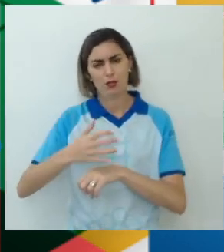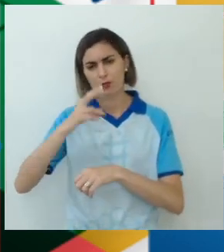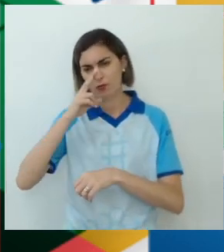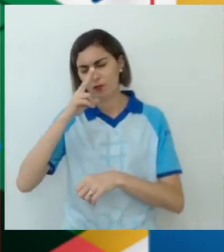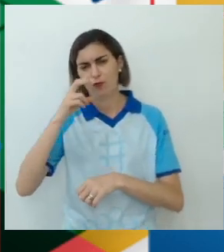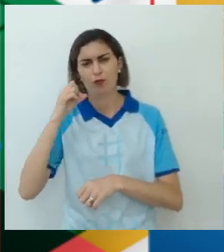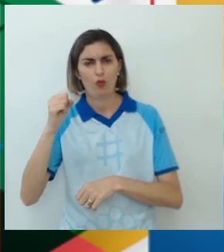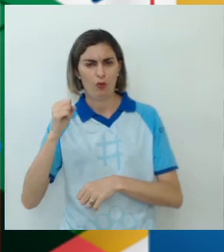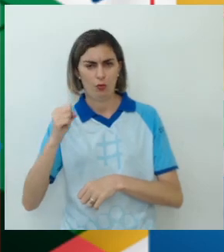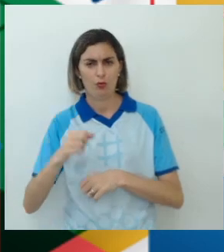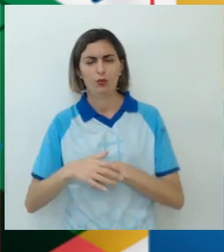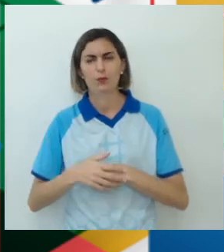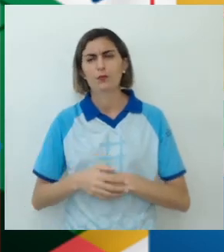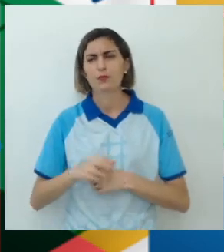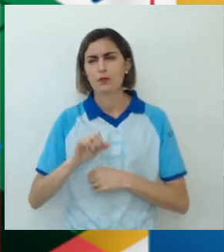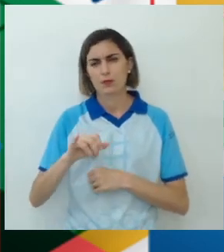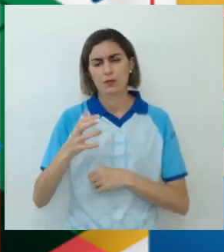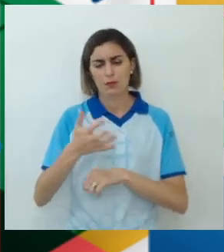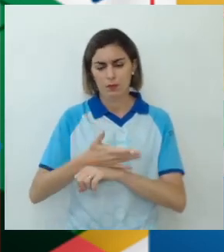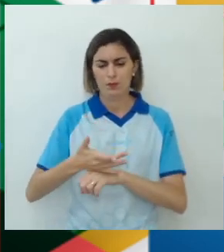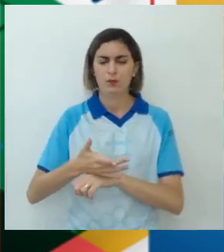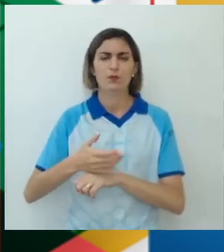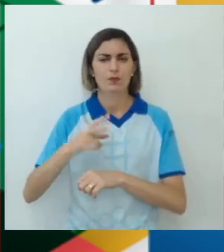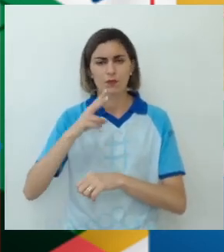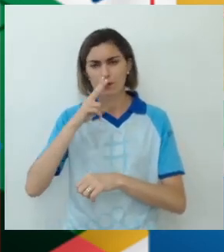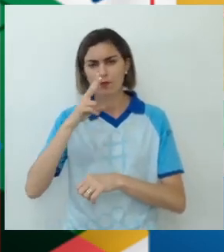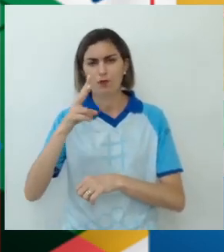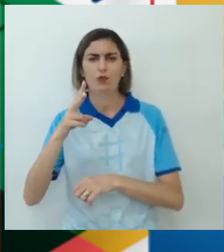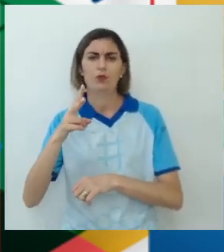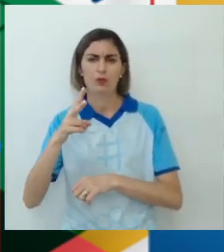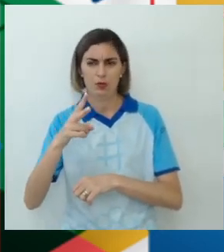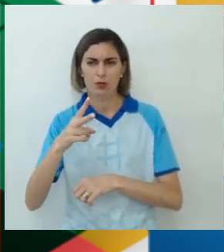usar a mesma métrica? Se o ácido é forte,